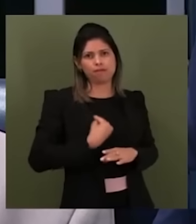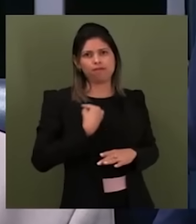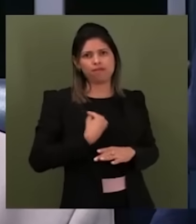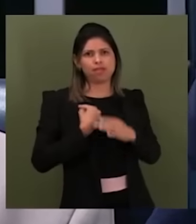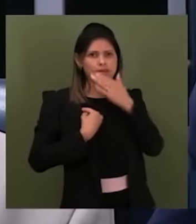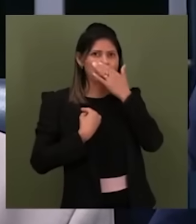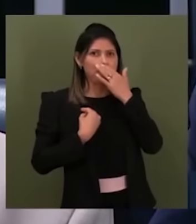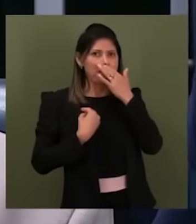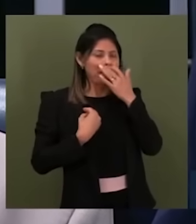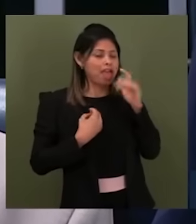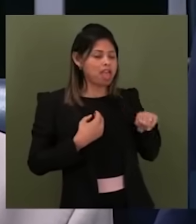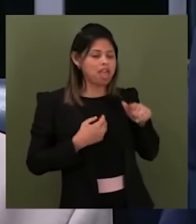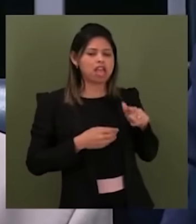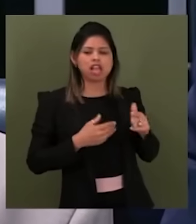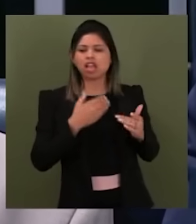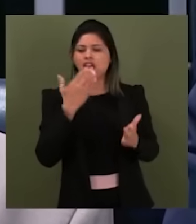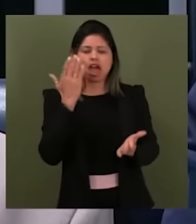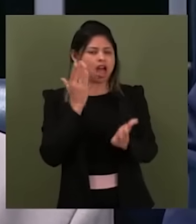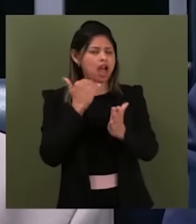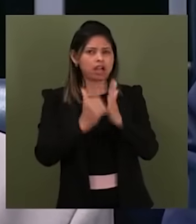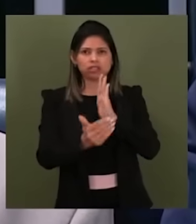assim que assumiu, tirou